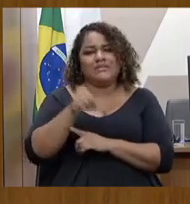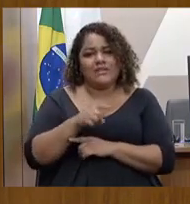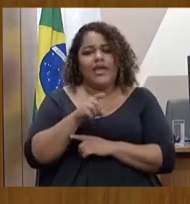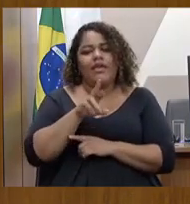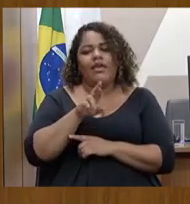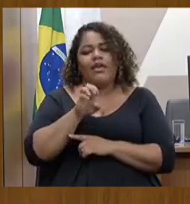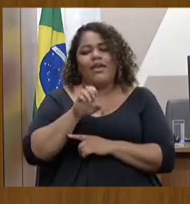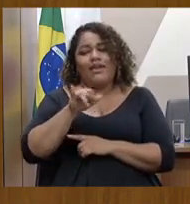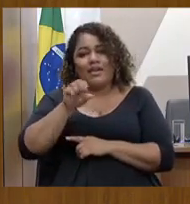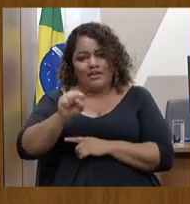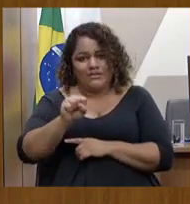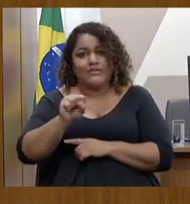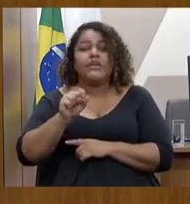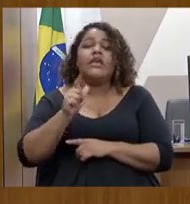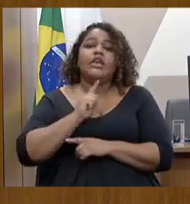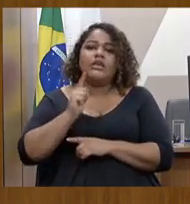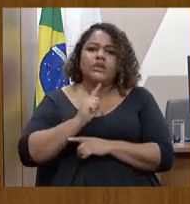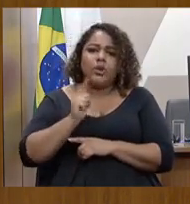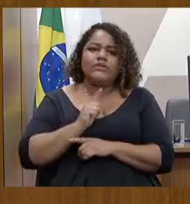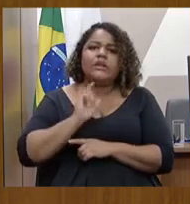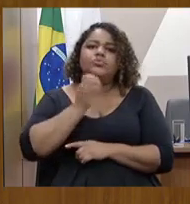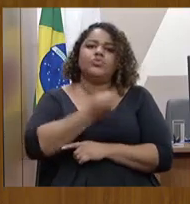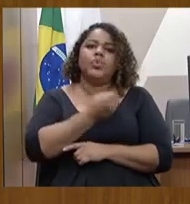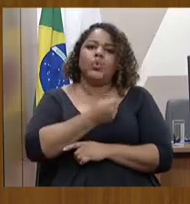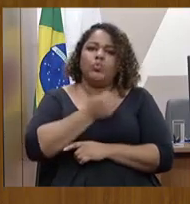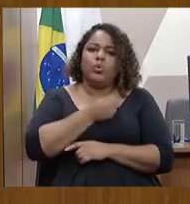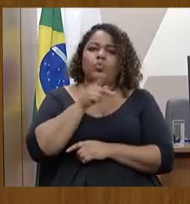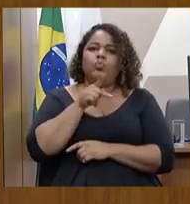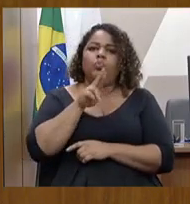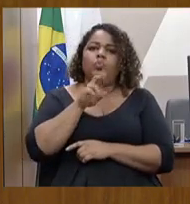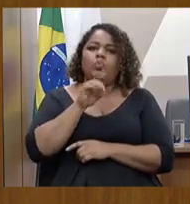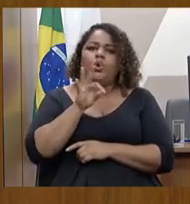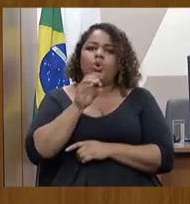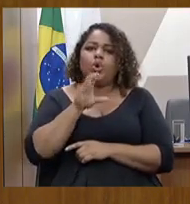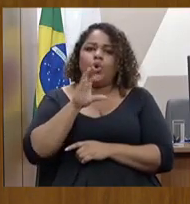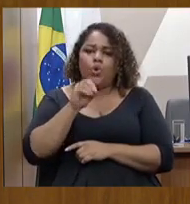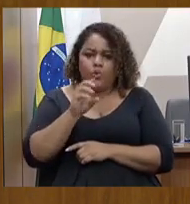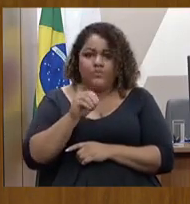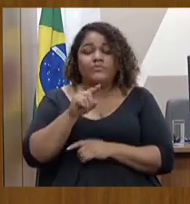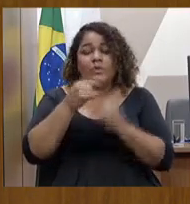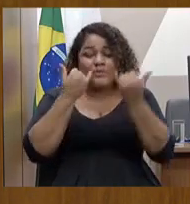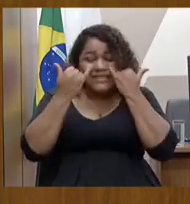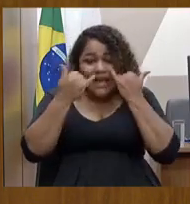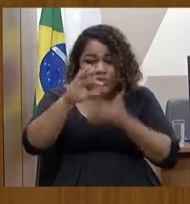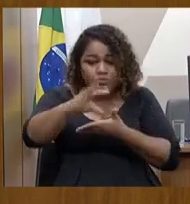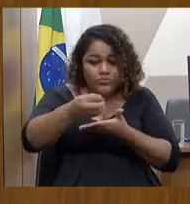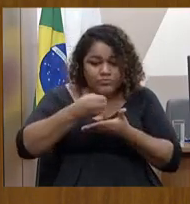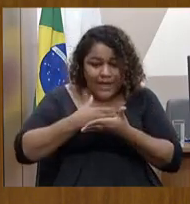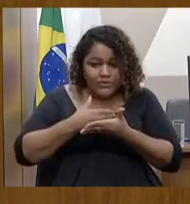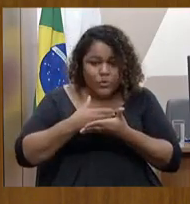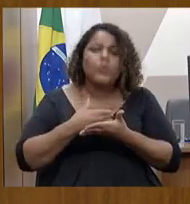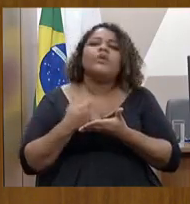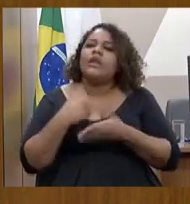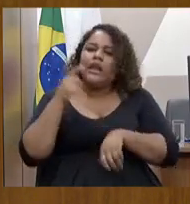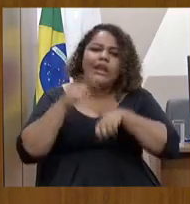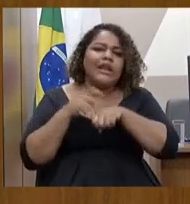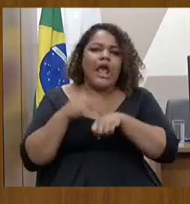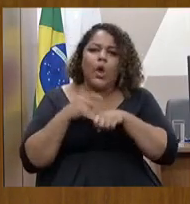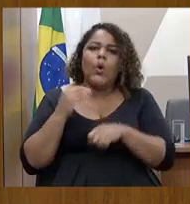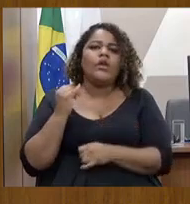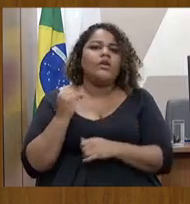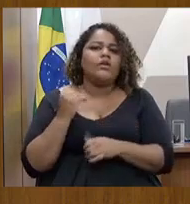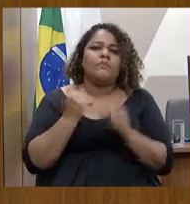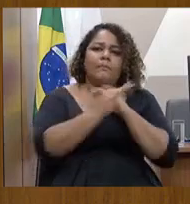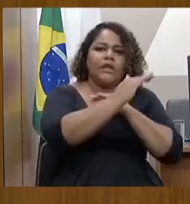isso através de protocolo Então chegou essas informações chegaram dados a gente encaminha de forma sistêmica ao Ministério Público do Trabalho